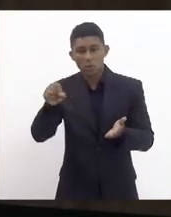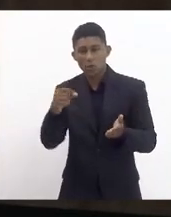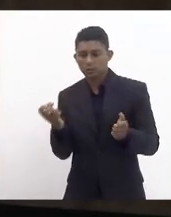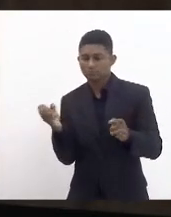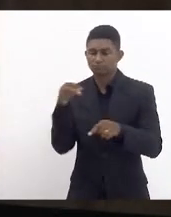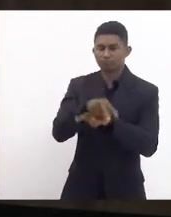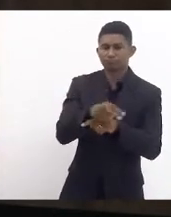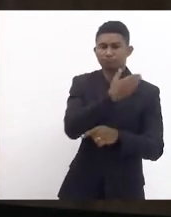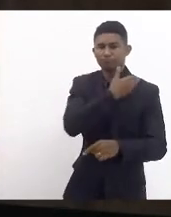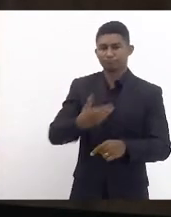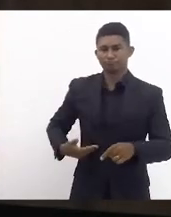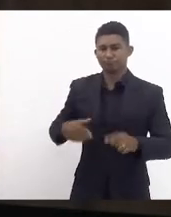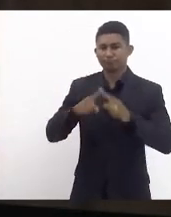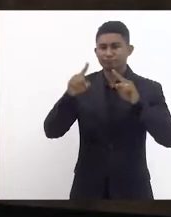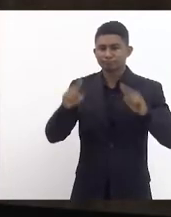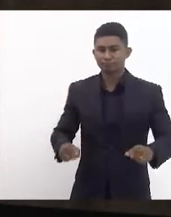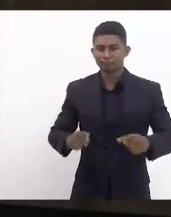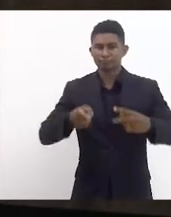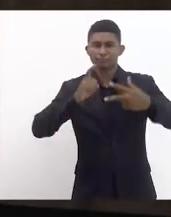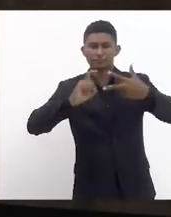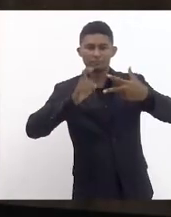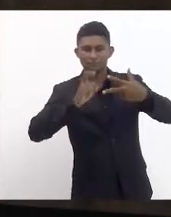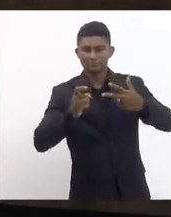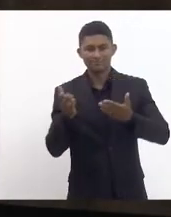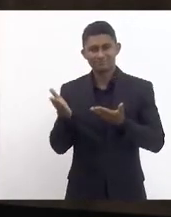público, no poder executivo,